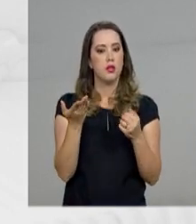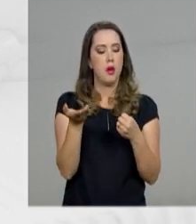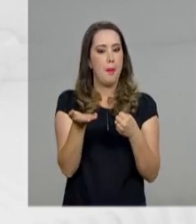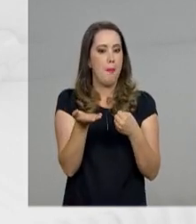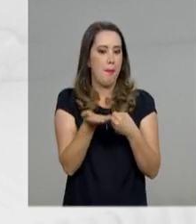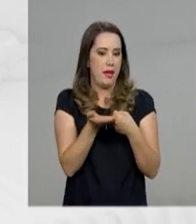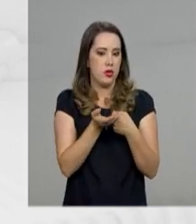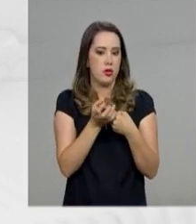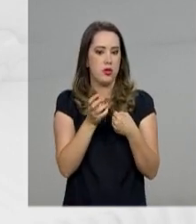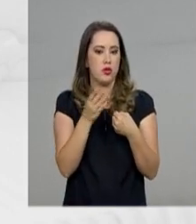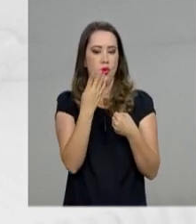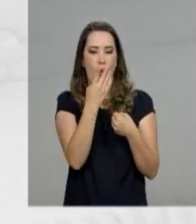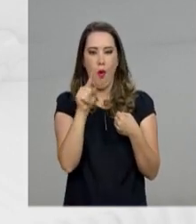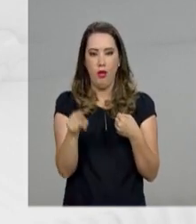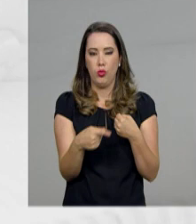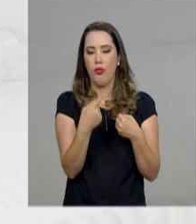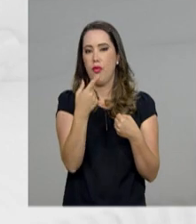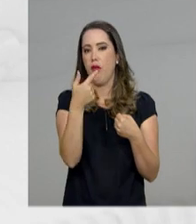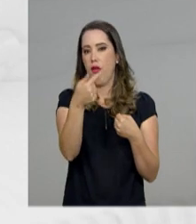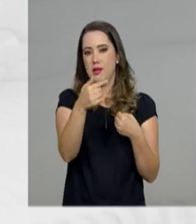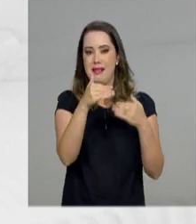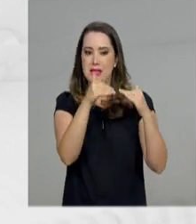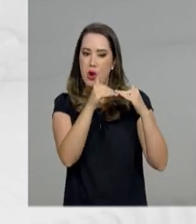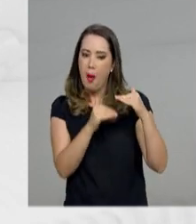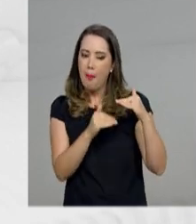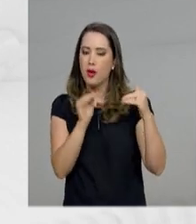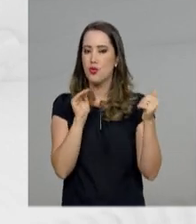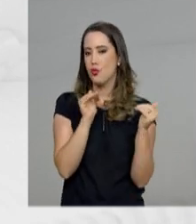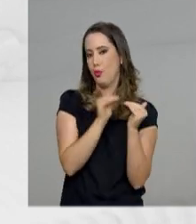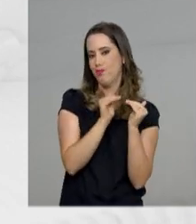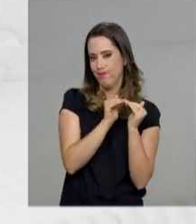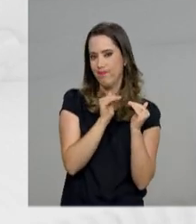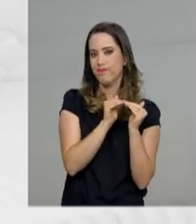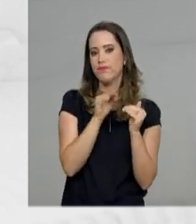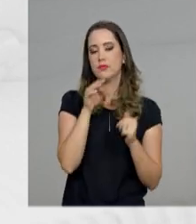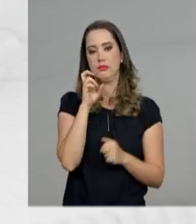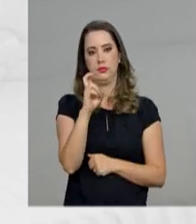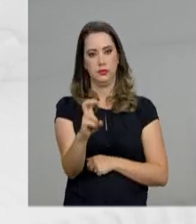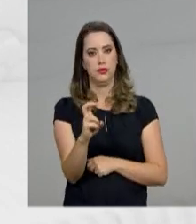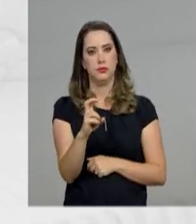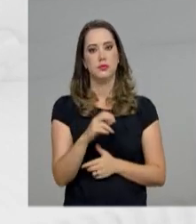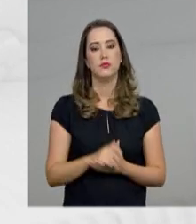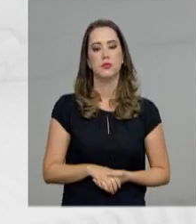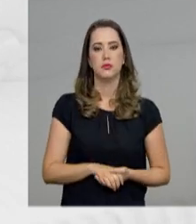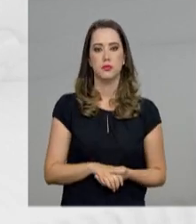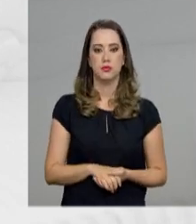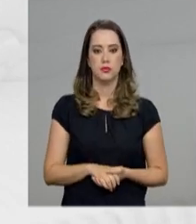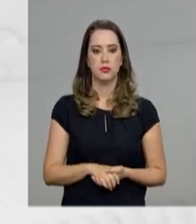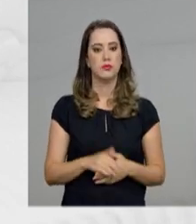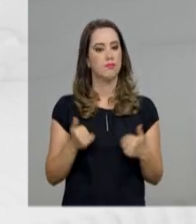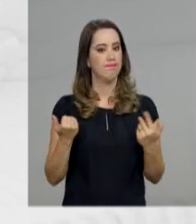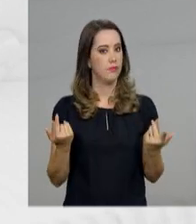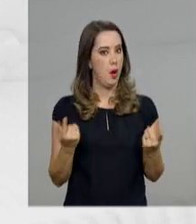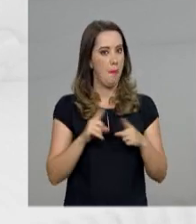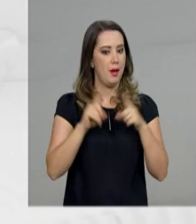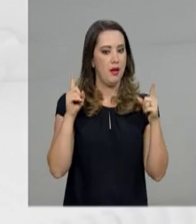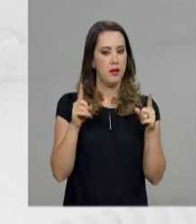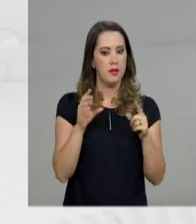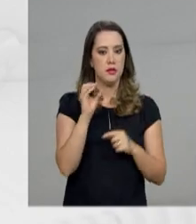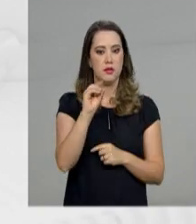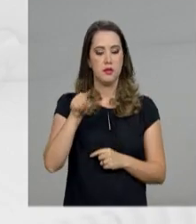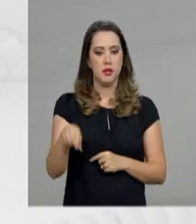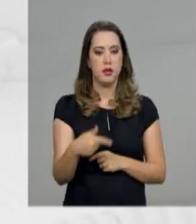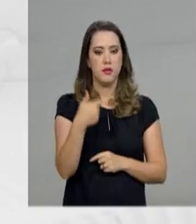média do IDEB foi de 4,7, abaixo da meta estabelecida para 2017, que era 5, mais